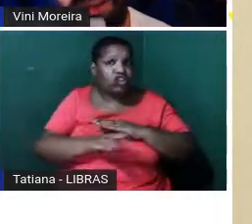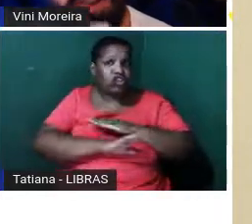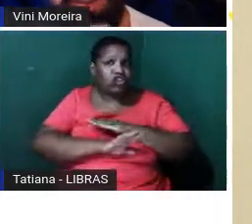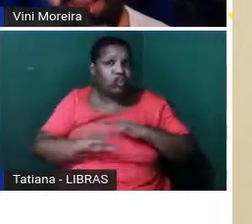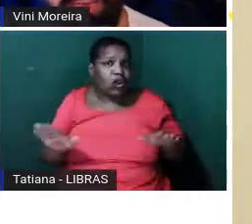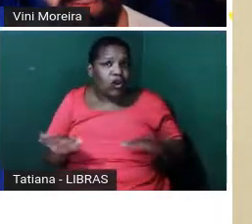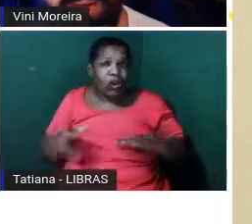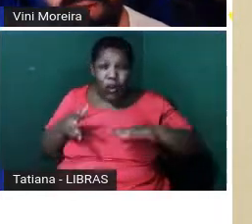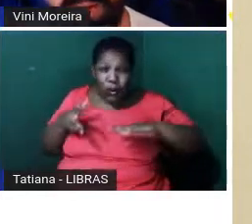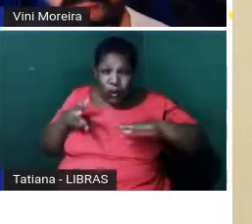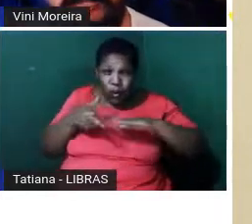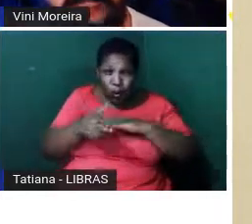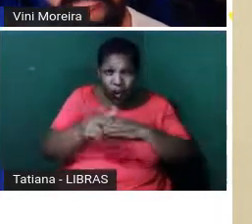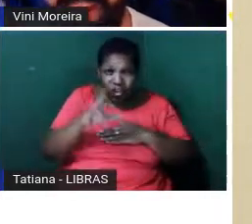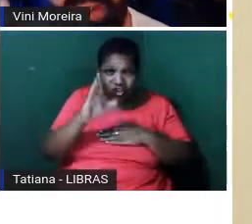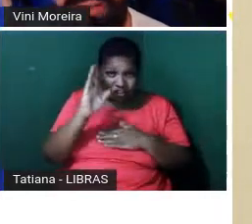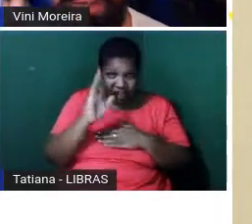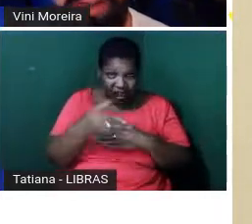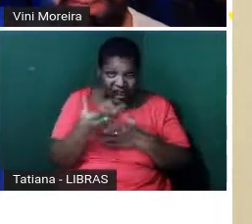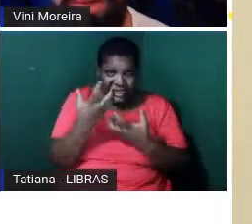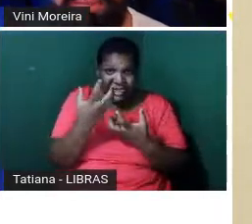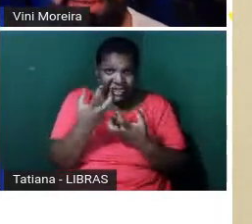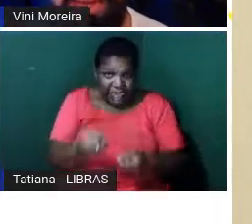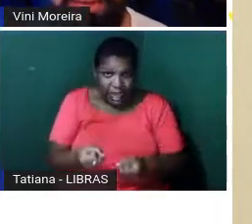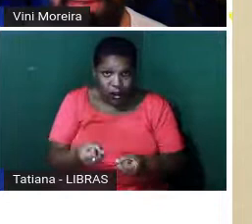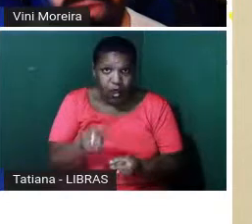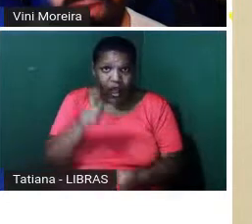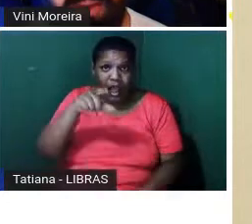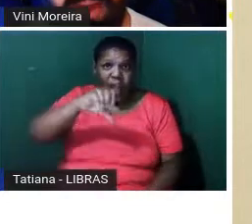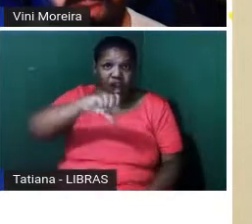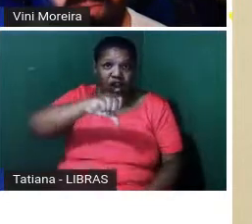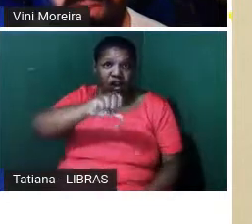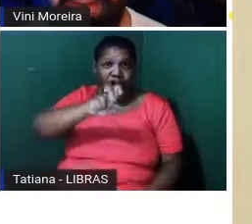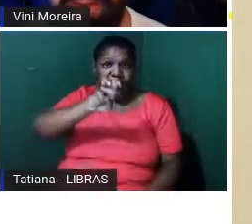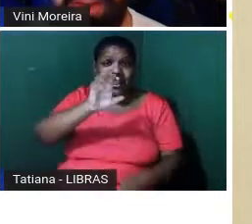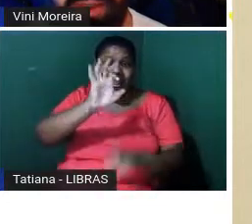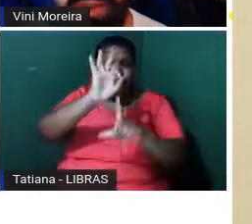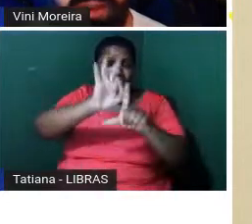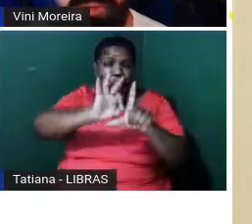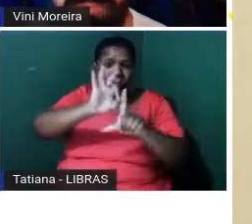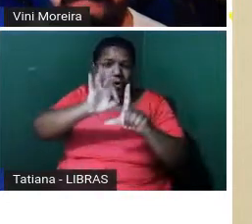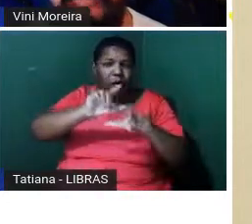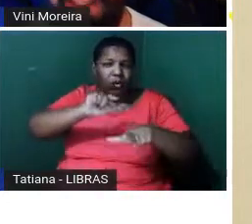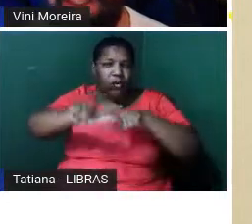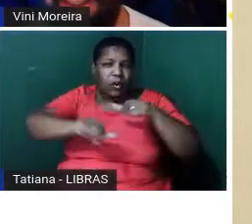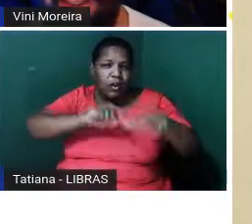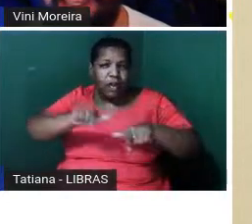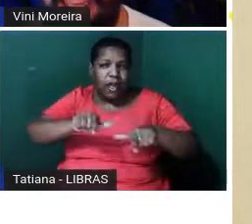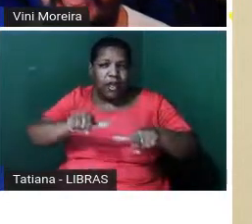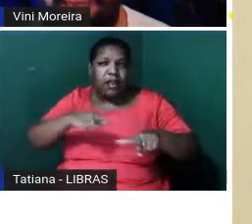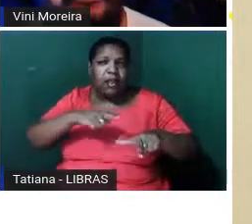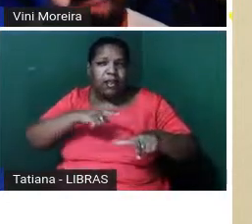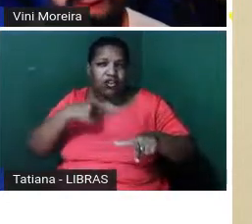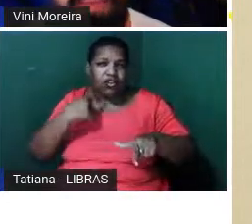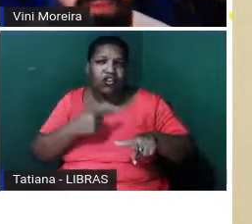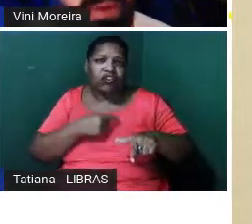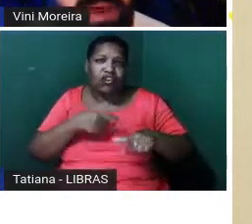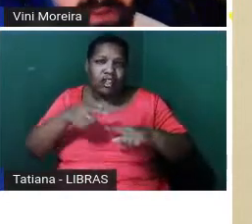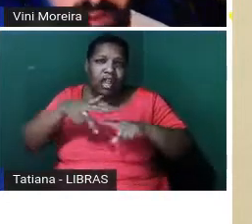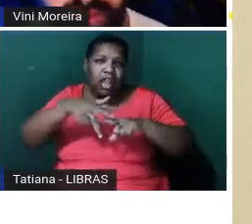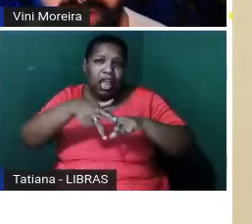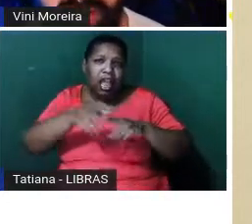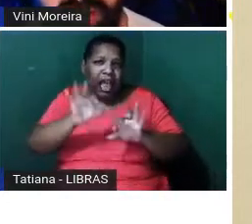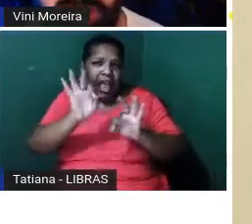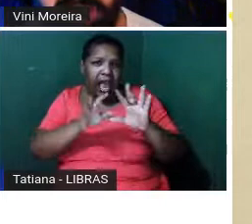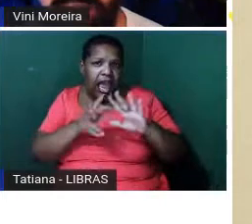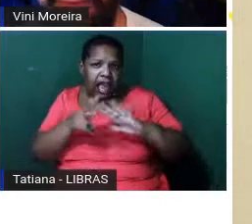e o corte seco que a noventa e cinco porcento do nosso trabalho quando a gente tem estando é a ferramenta